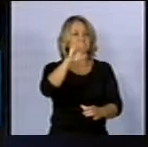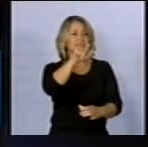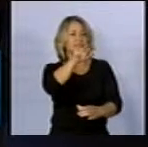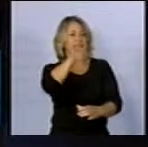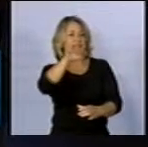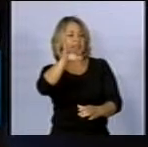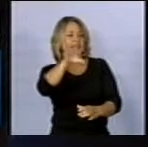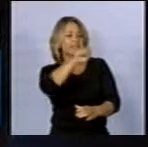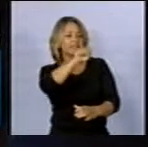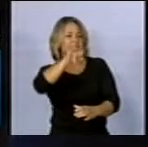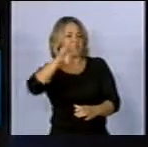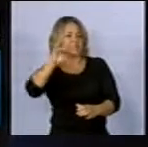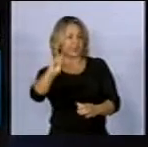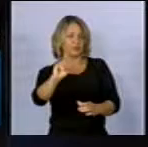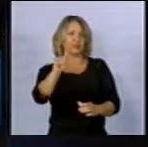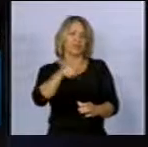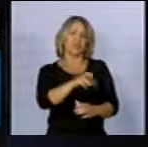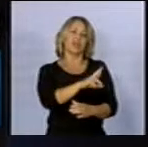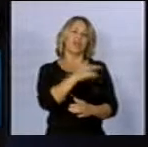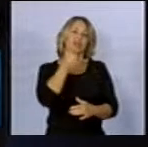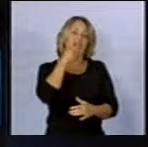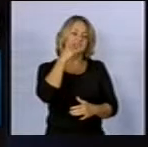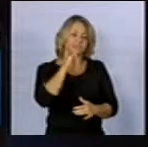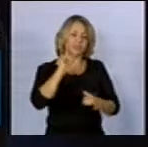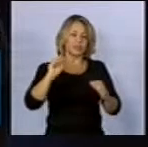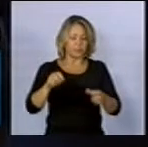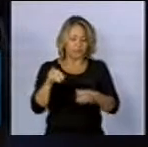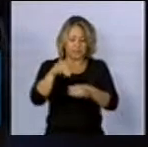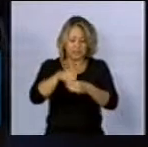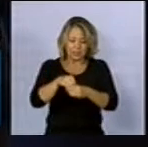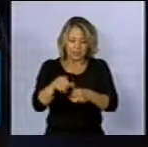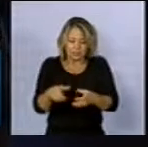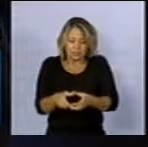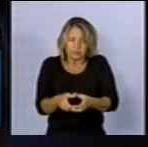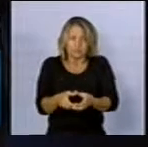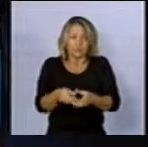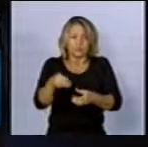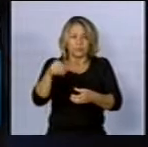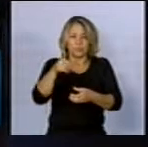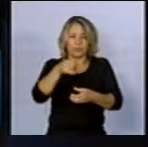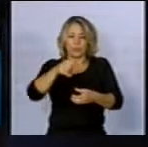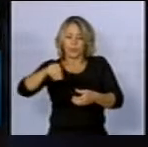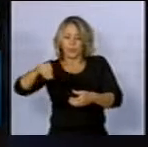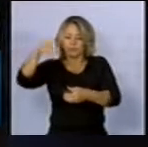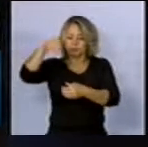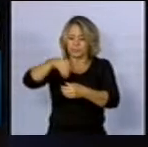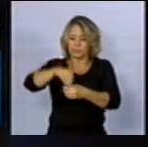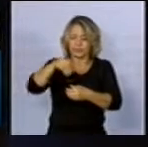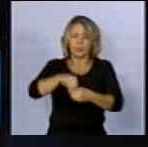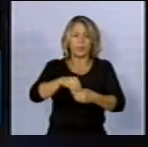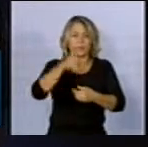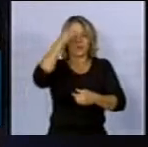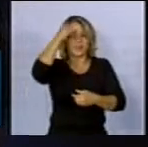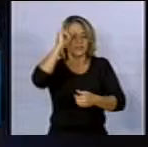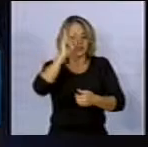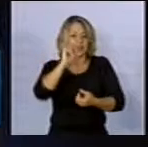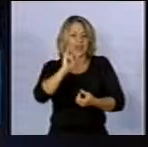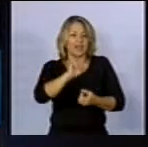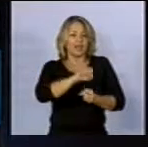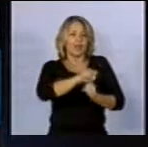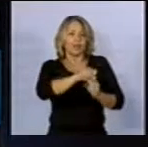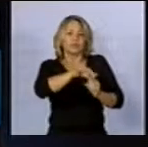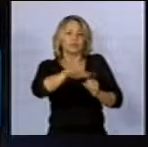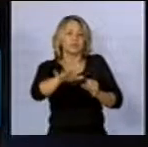rádio São radiações que podem ser encapsulada encapsulada para evitar o quê contaminação mas não